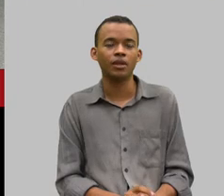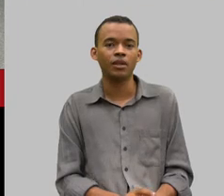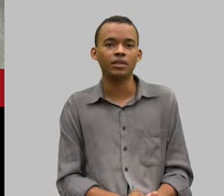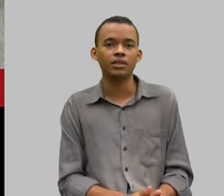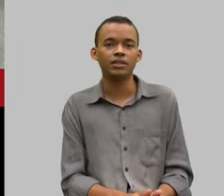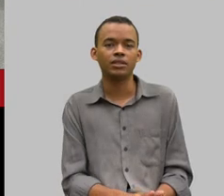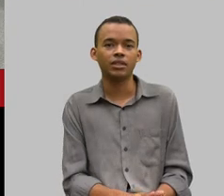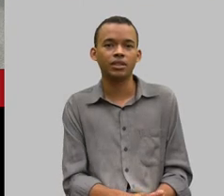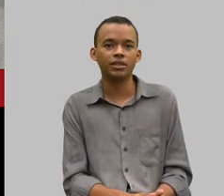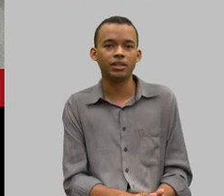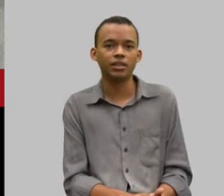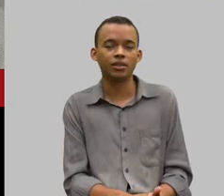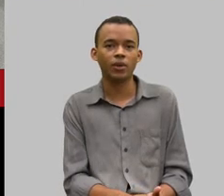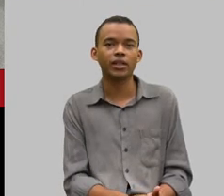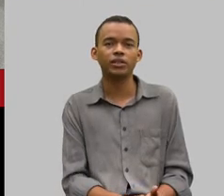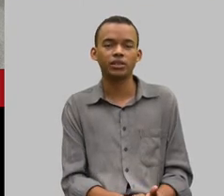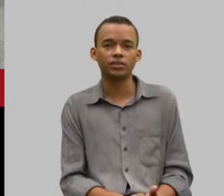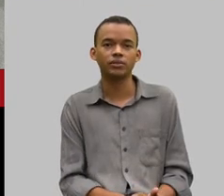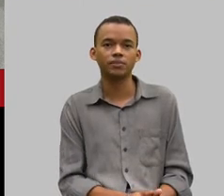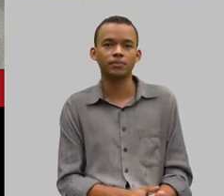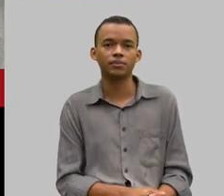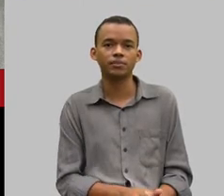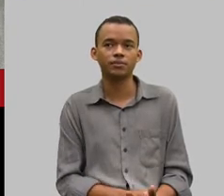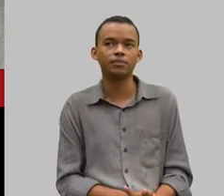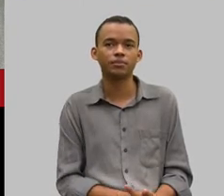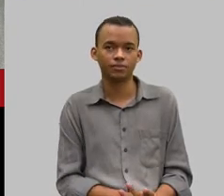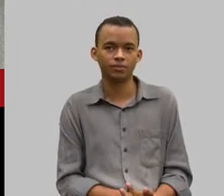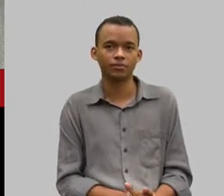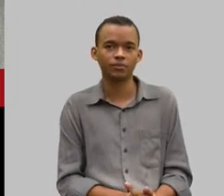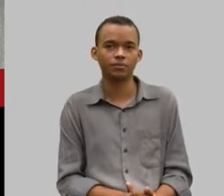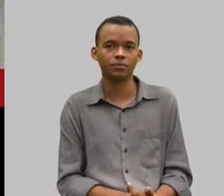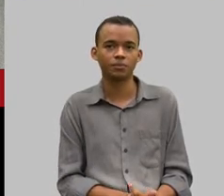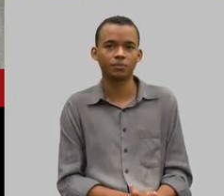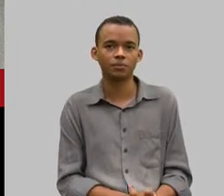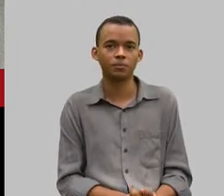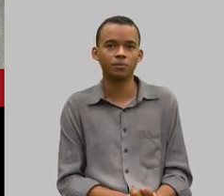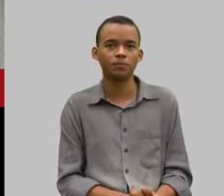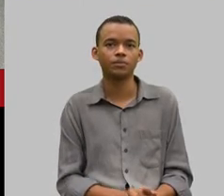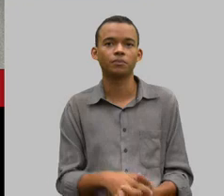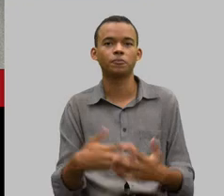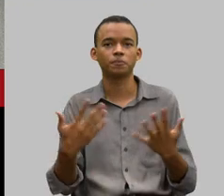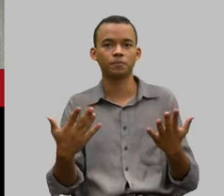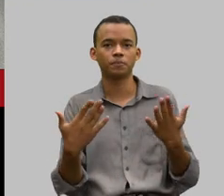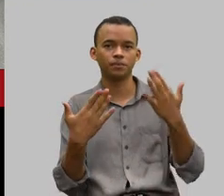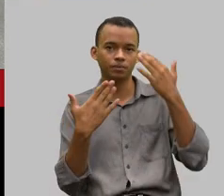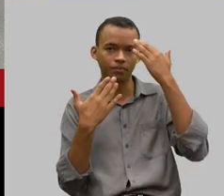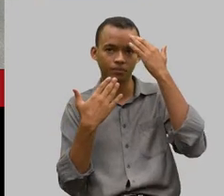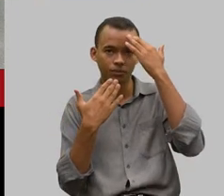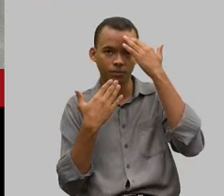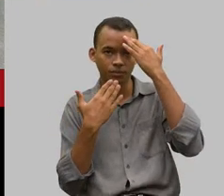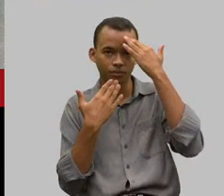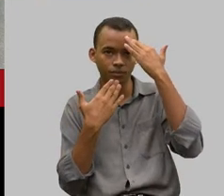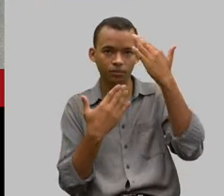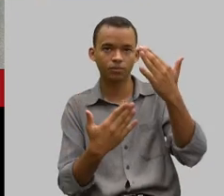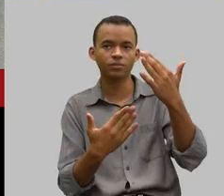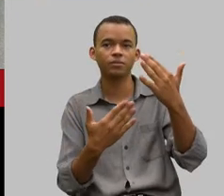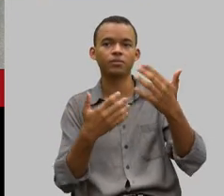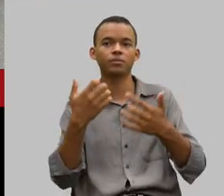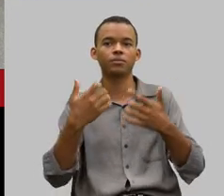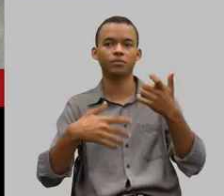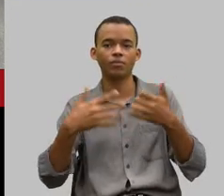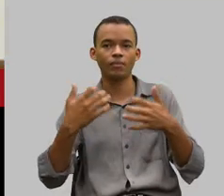enjo primeiro quero agradecê-lo também pelas palavras aqui mencionadas